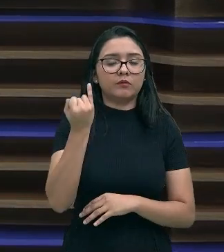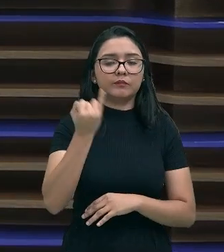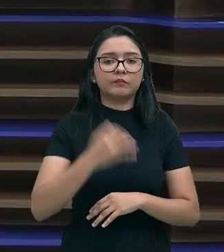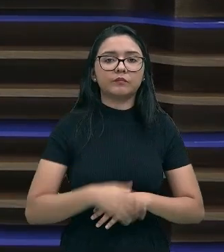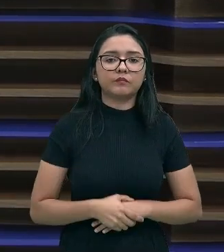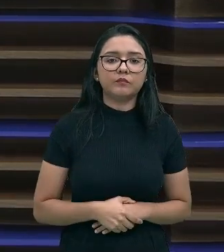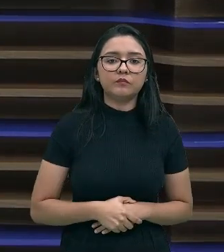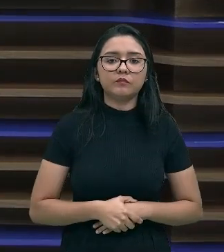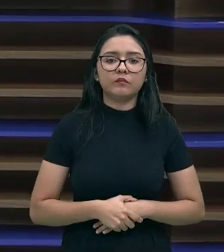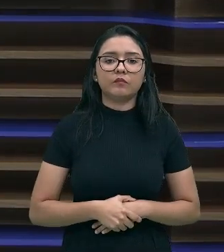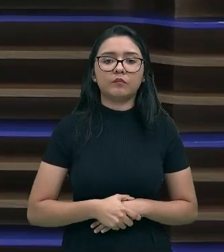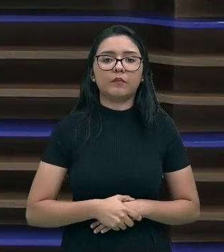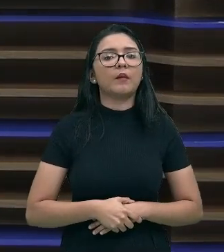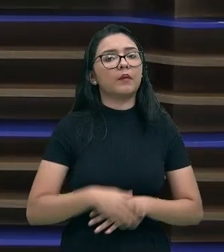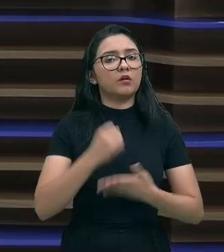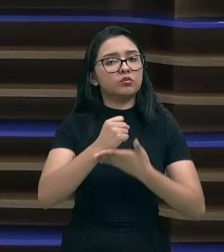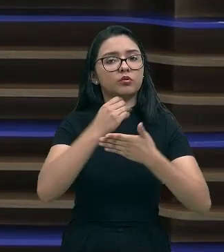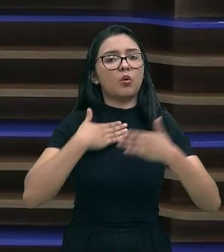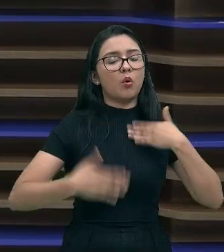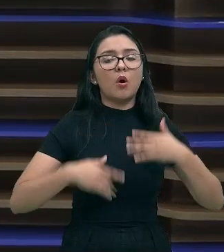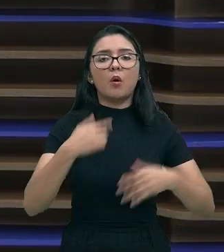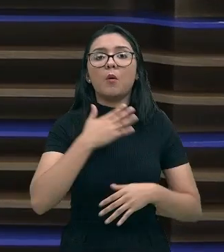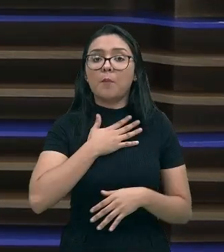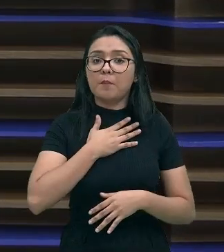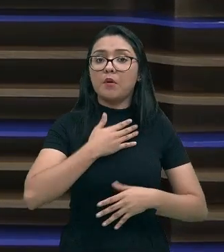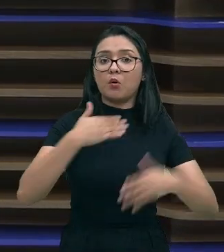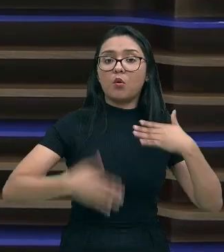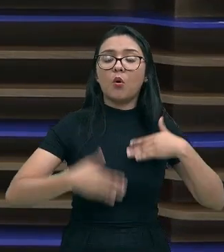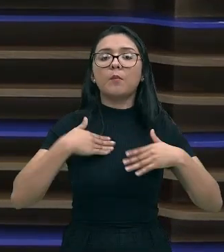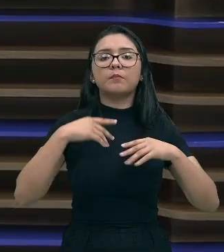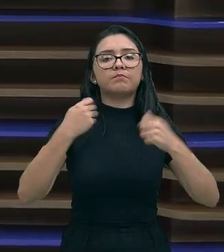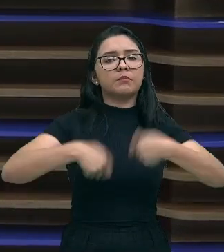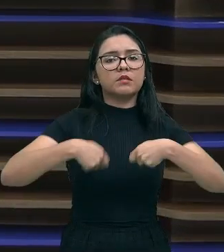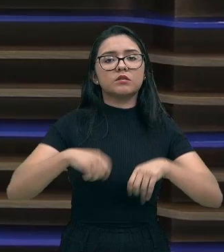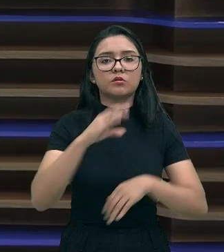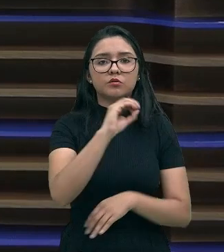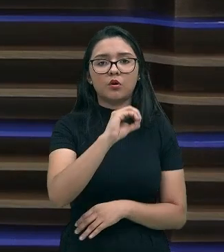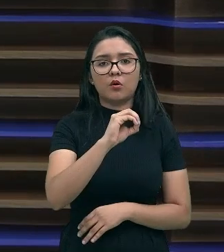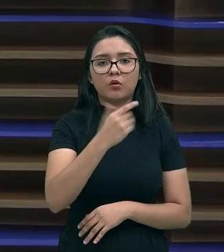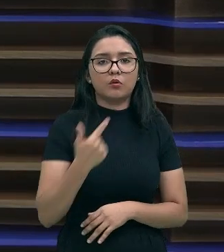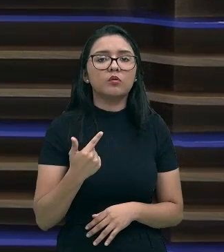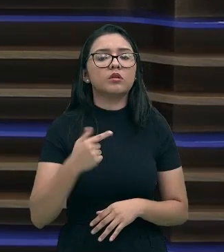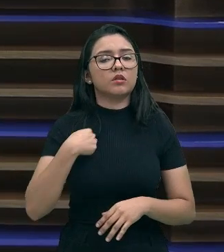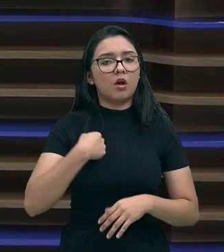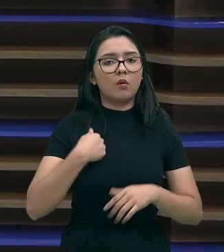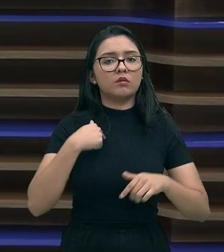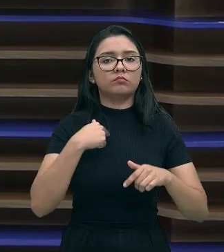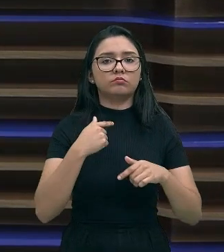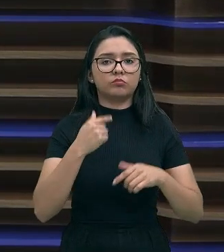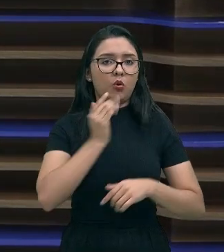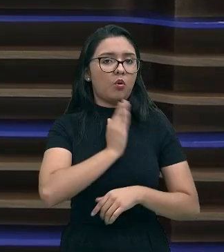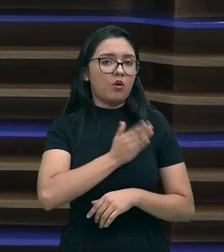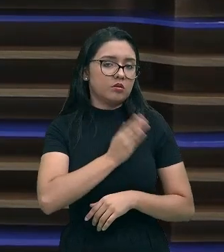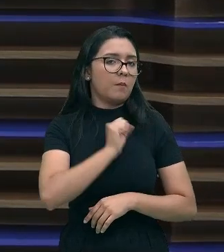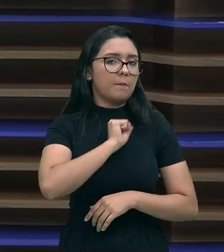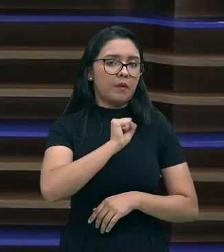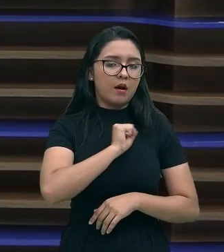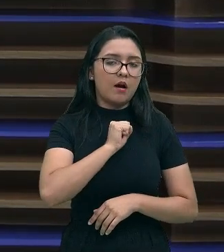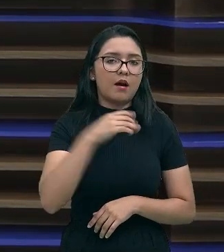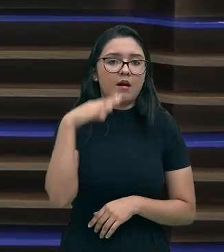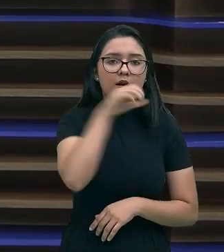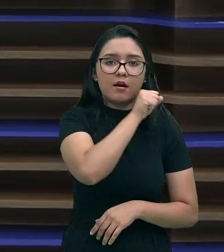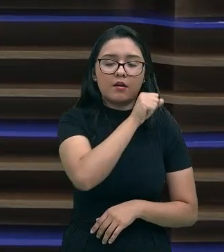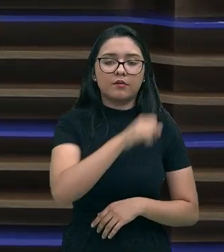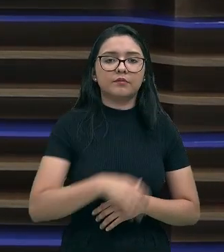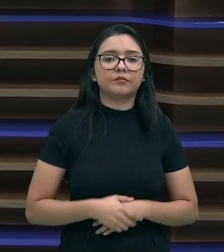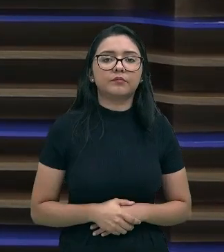suprir a demanda do corpo. Então, meu corpo está precisando de mais oxigênio, então ele trabalha mais rápido, tá bom? E aí, falando, né,